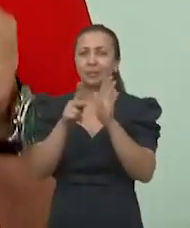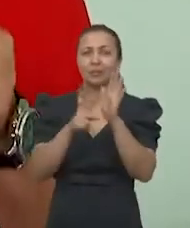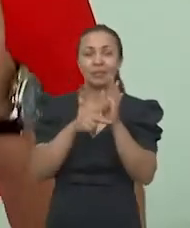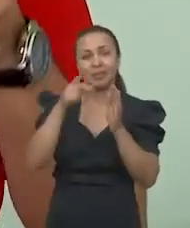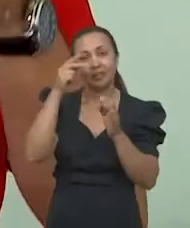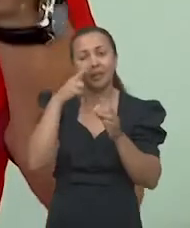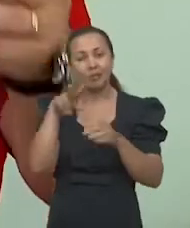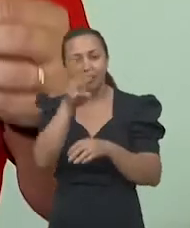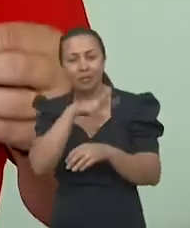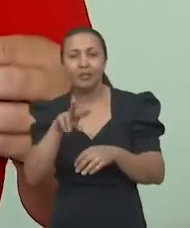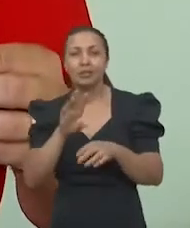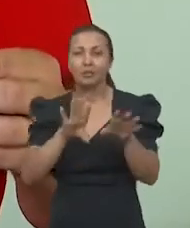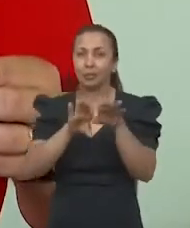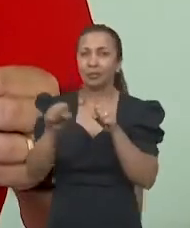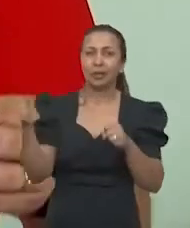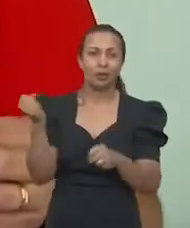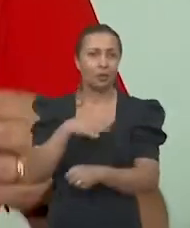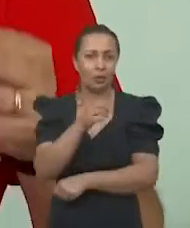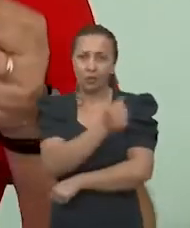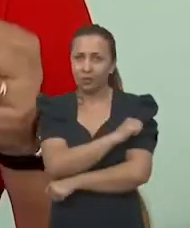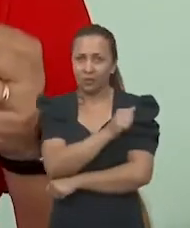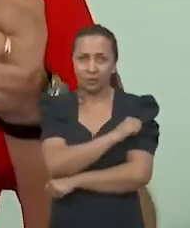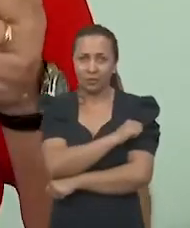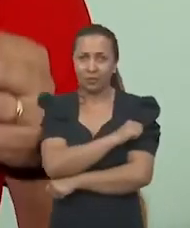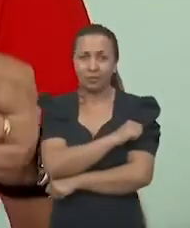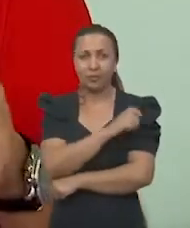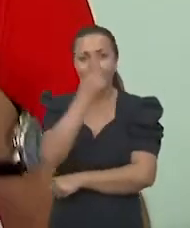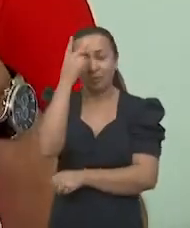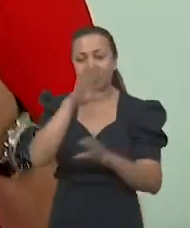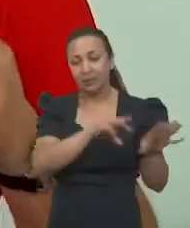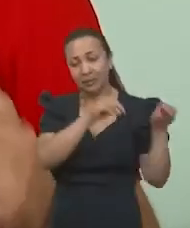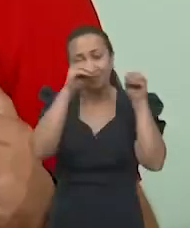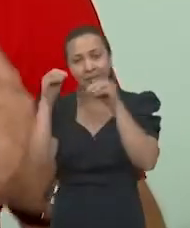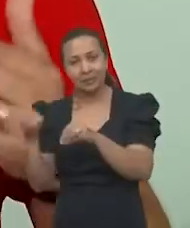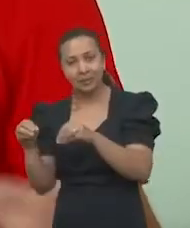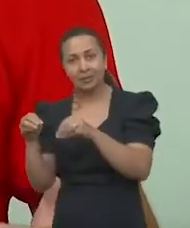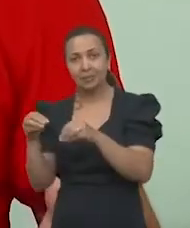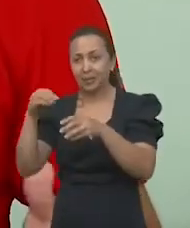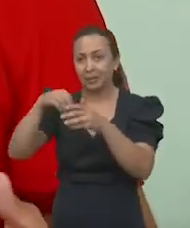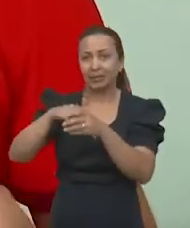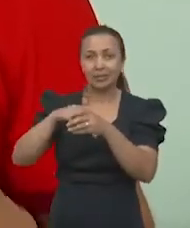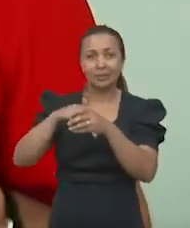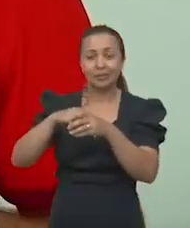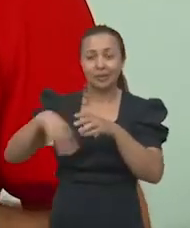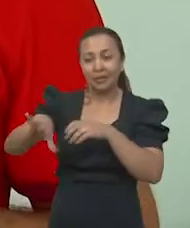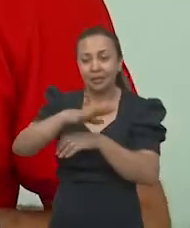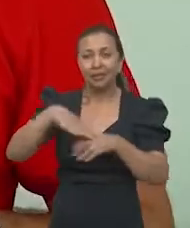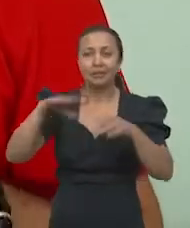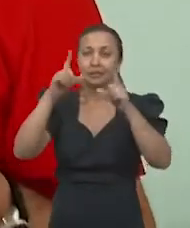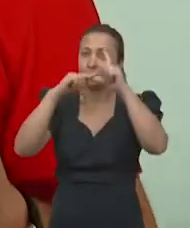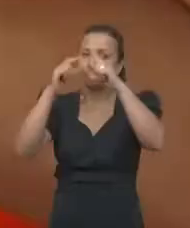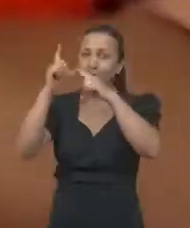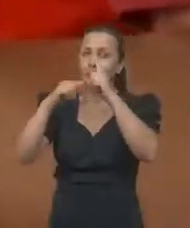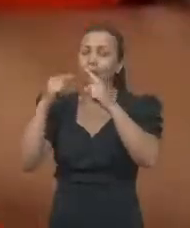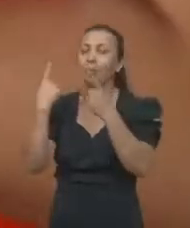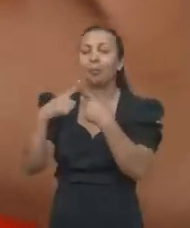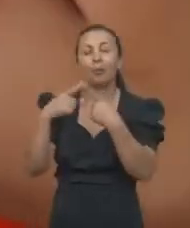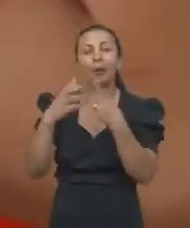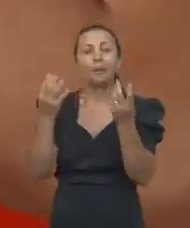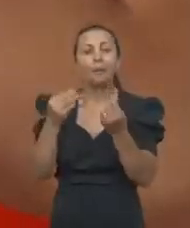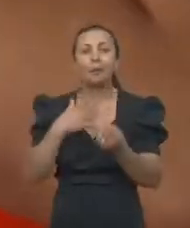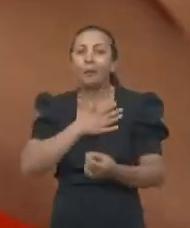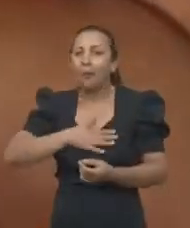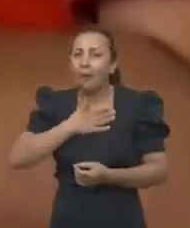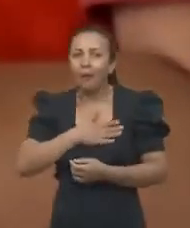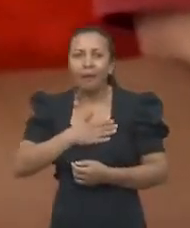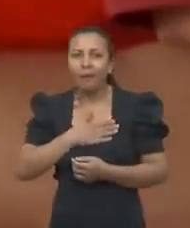formar novos estudantes, novos alunos, trazê-los para a área da astronomia. Por quê? Muitos se